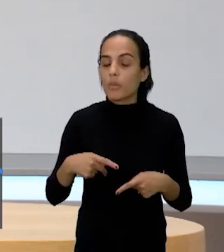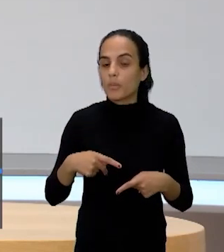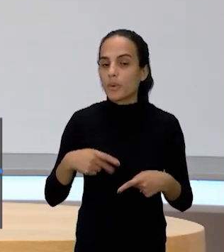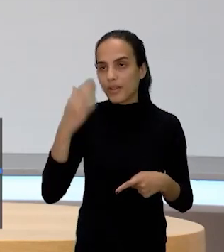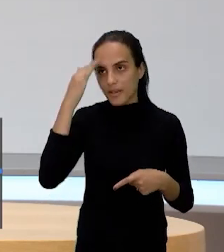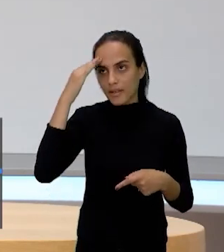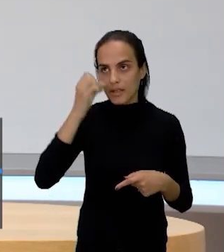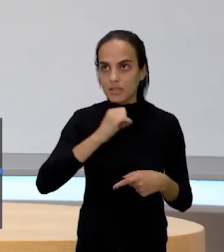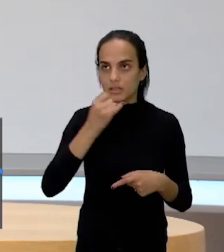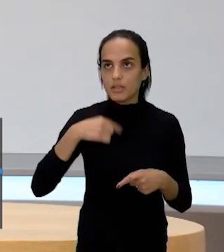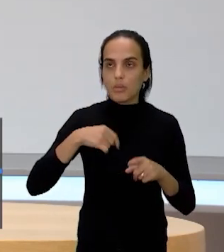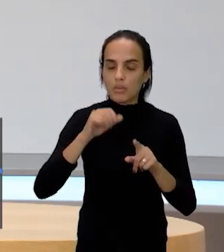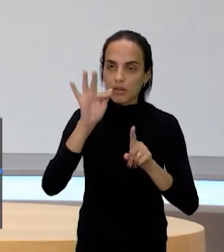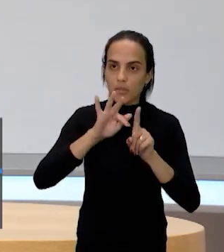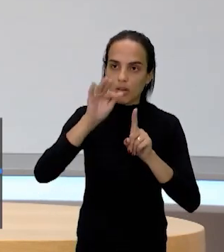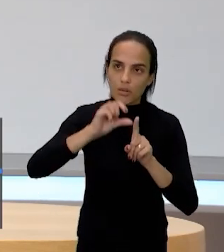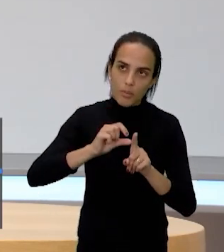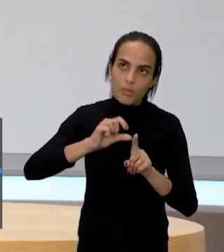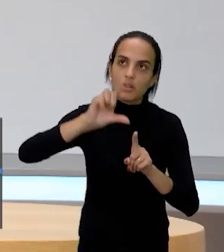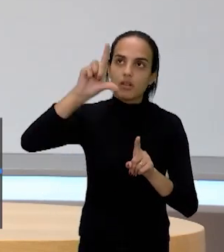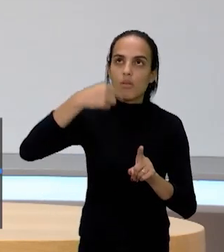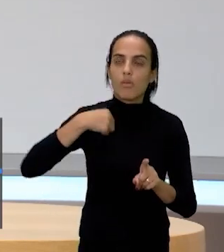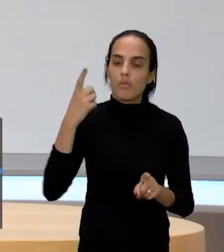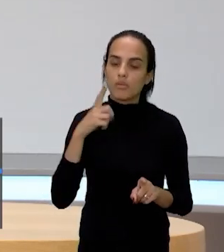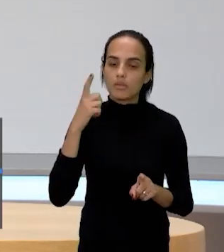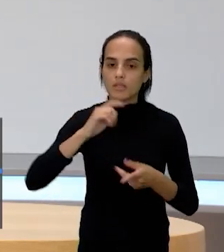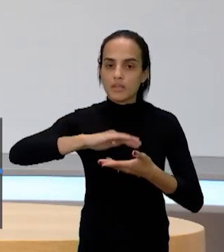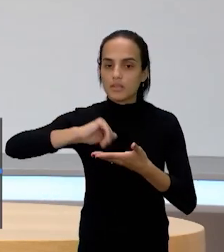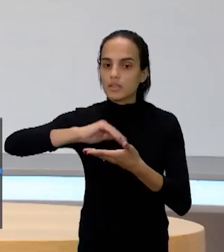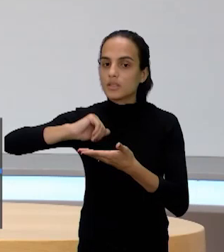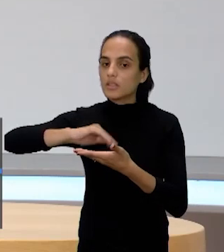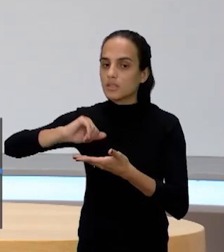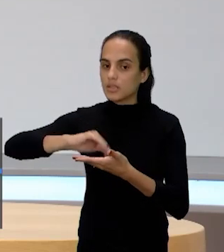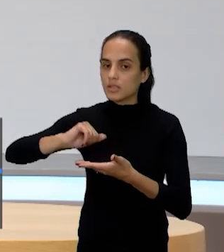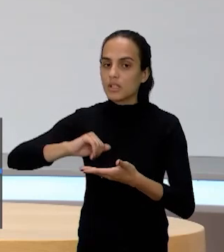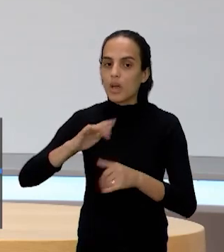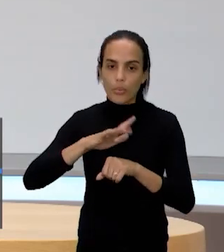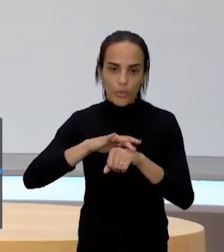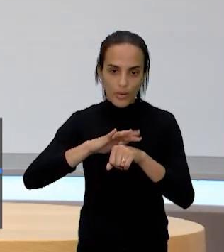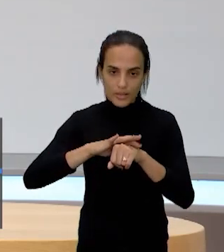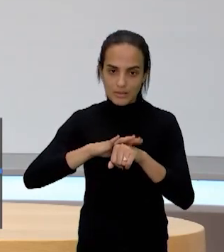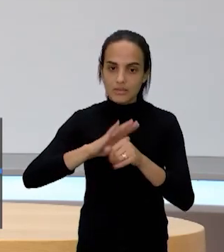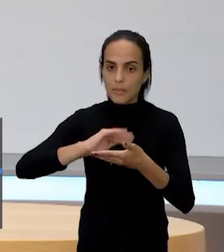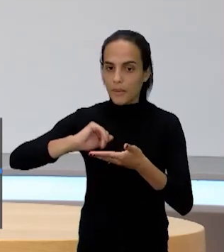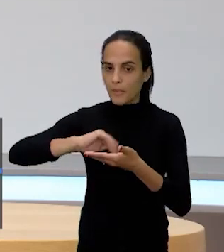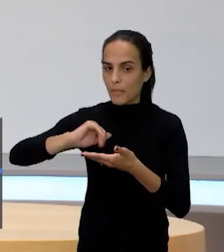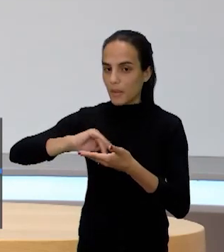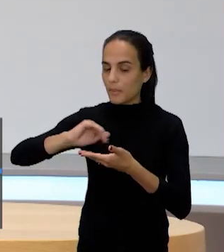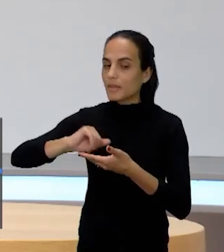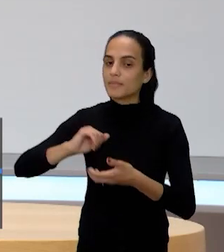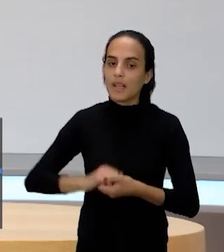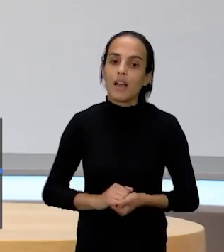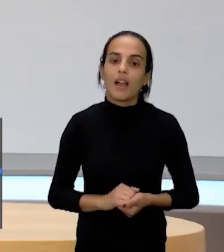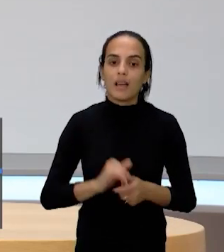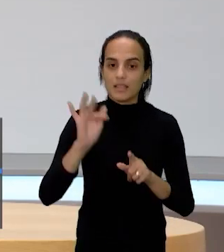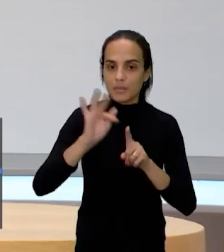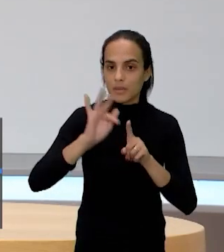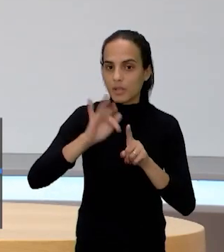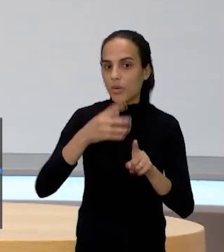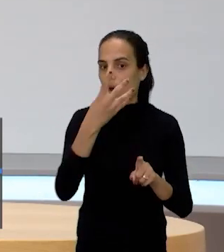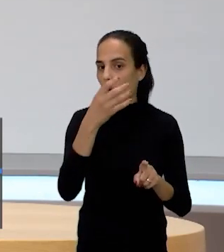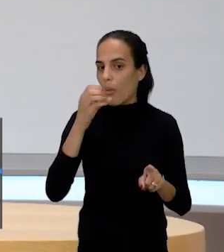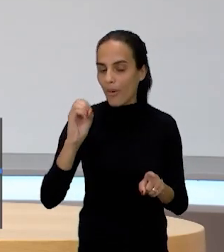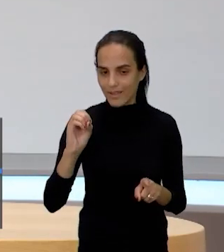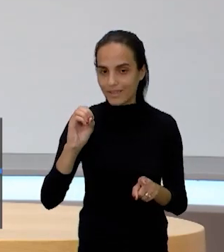vai conseguir tirar de você os agentes infecciosos. Aí a sua temperatura vai lá para 40. Quando a